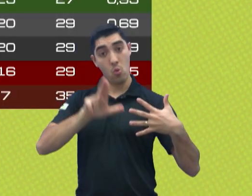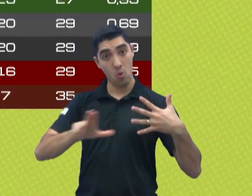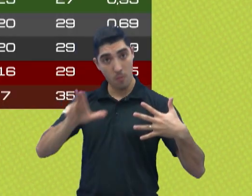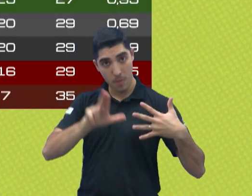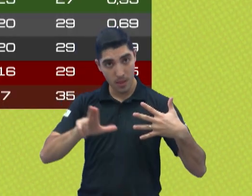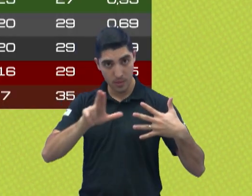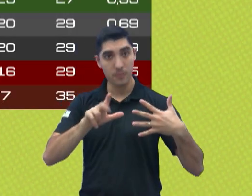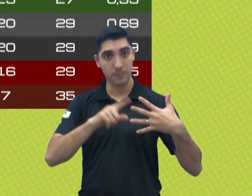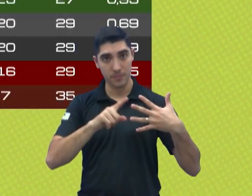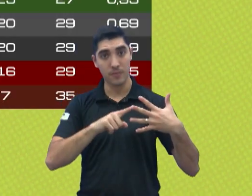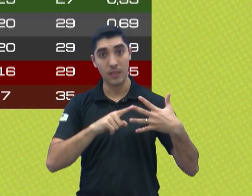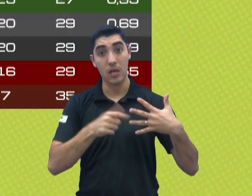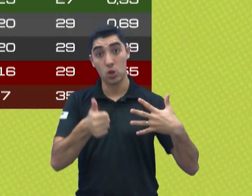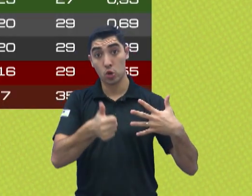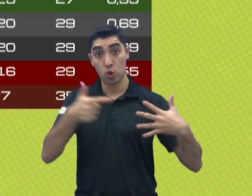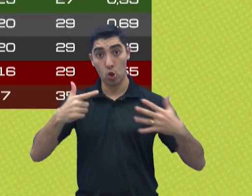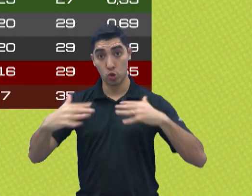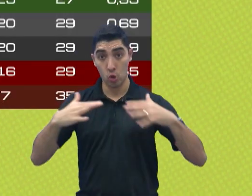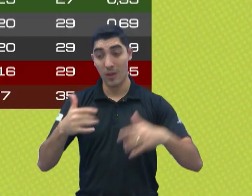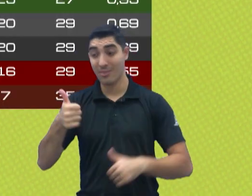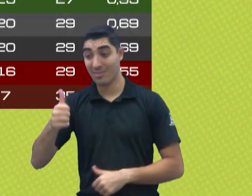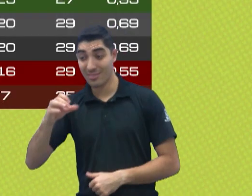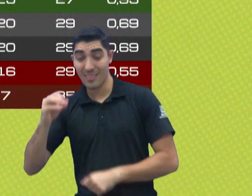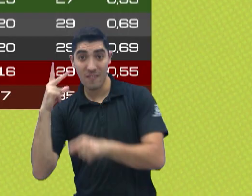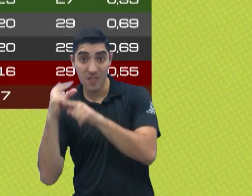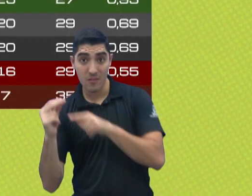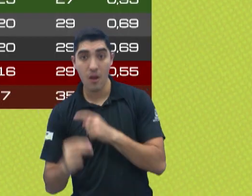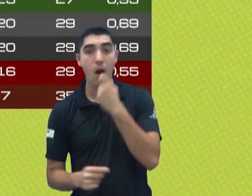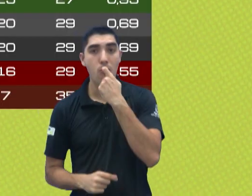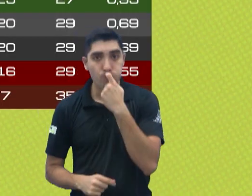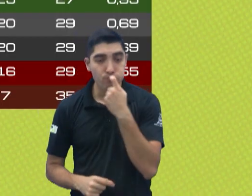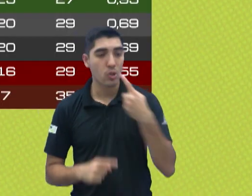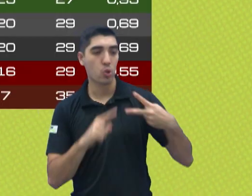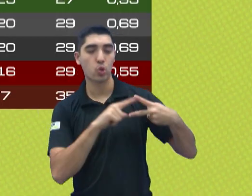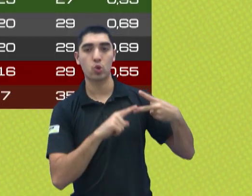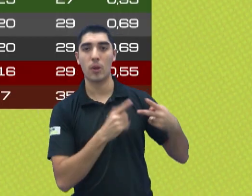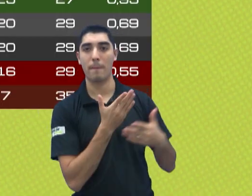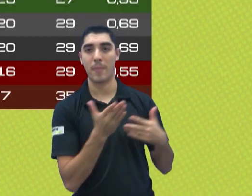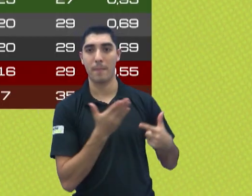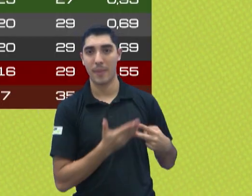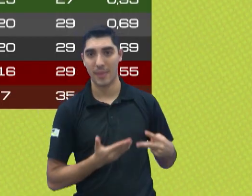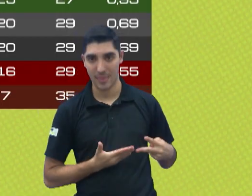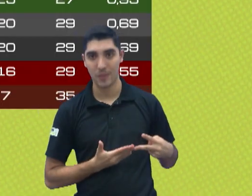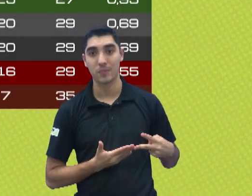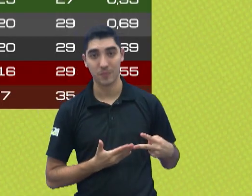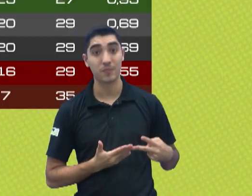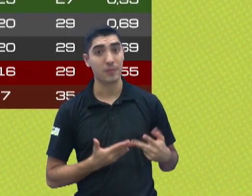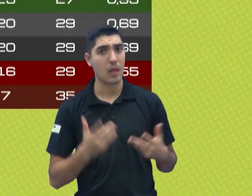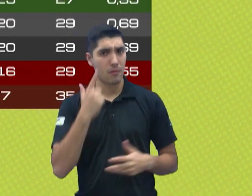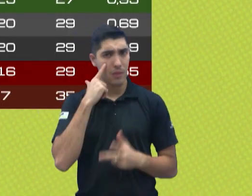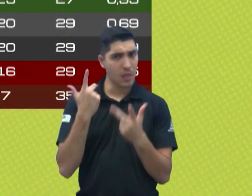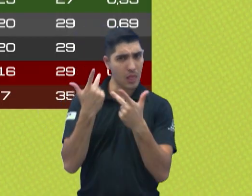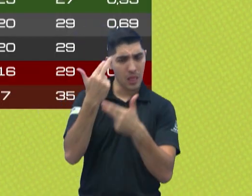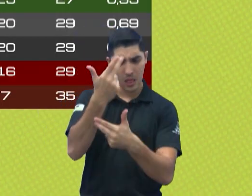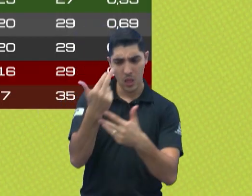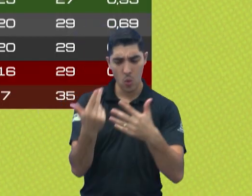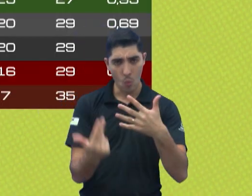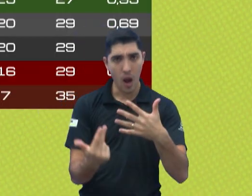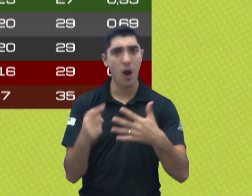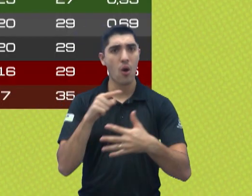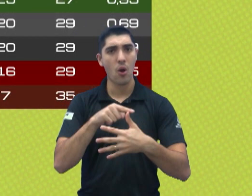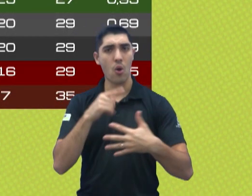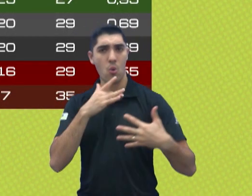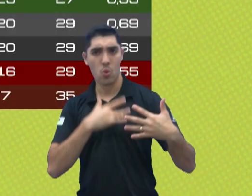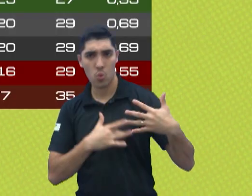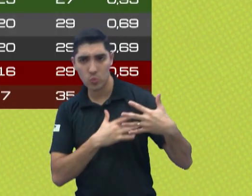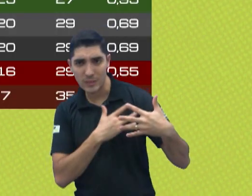colocado, tem 12 jogos, tem 10 vitórias, apenas 2 derrotas. Aliás, as equipes ali, elas estão muito parecidas, né? Só muda a pontuação, porque teve muito